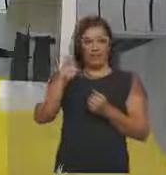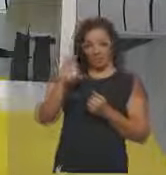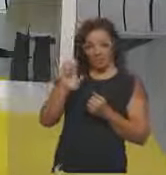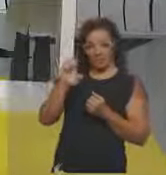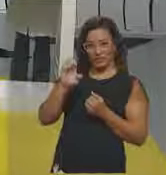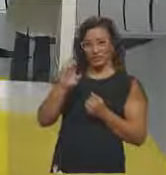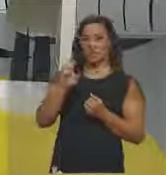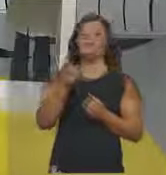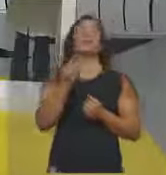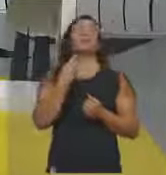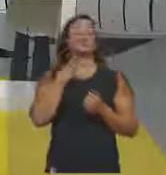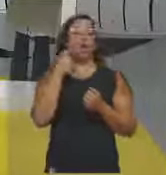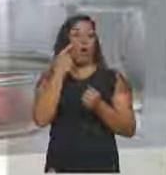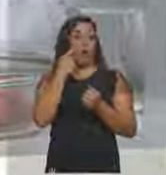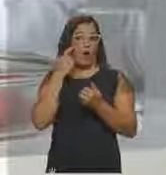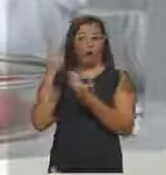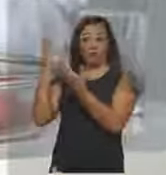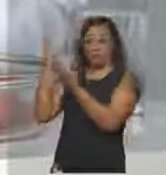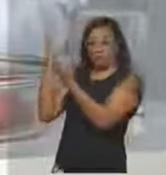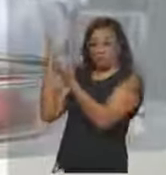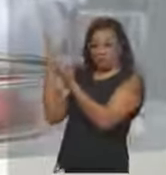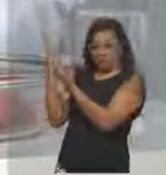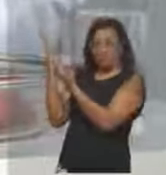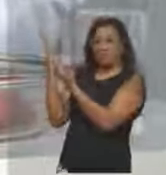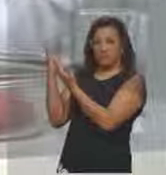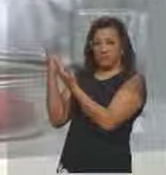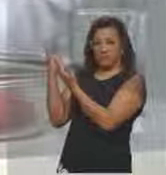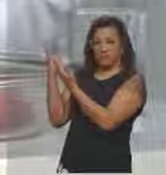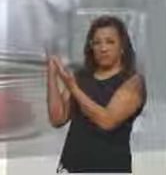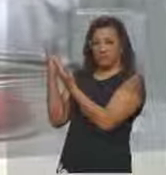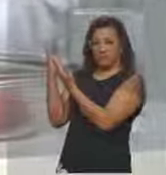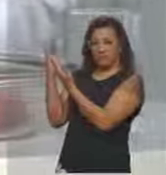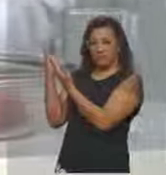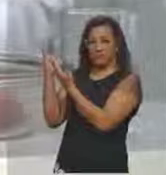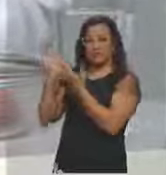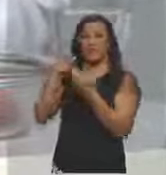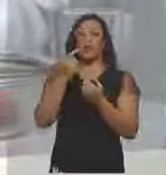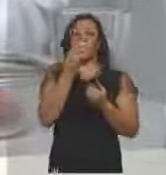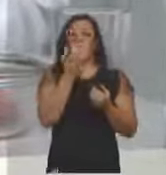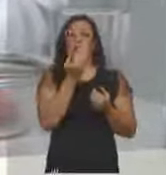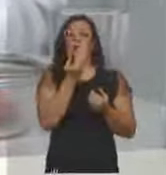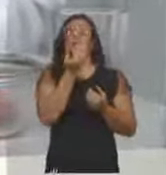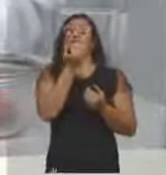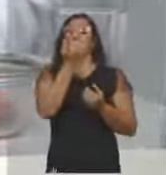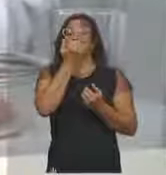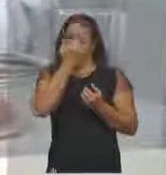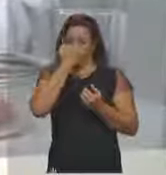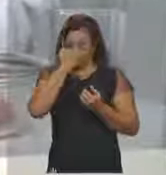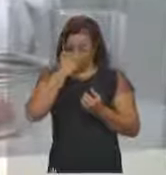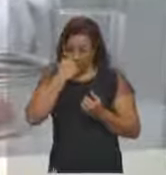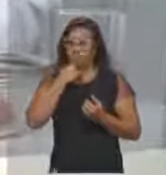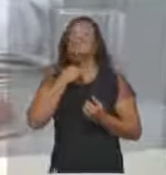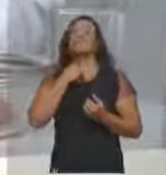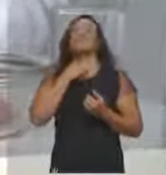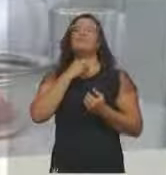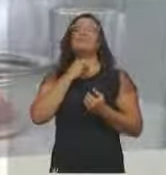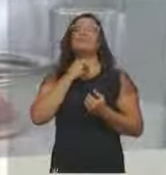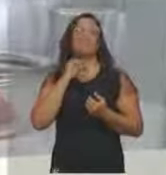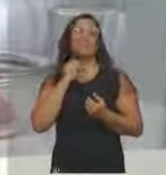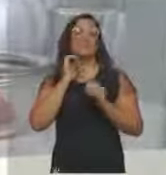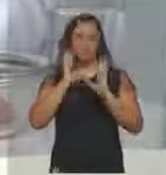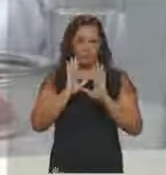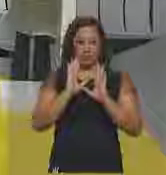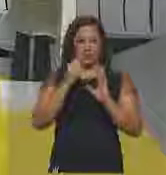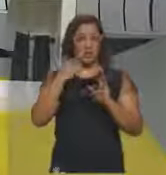essa estrutura que vai permitir que o alimento passe por ela. Então, a faringe é um órgão comum ao